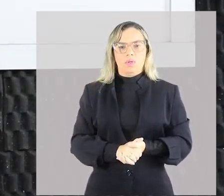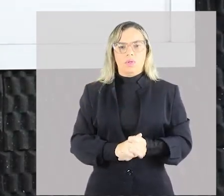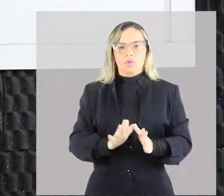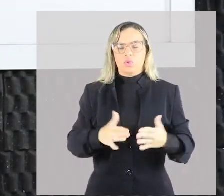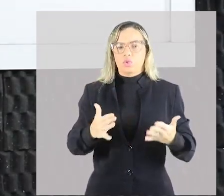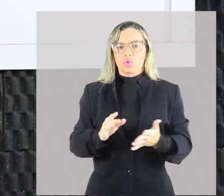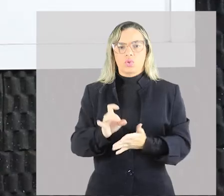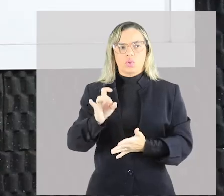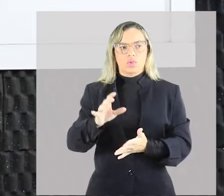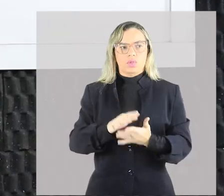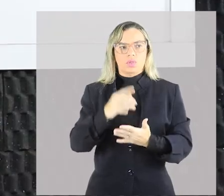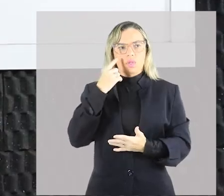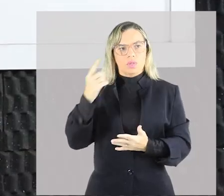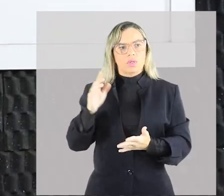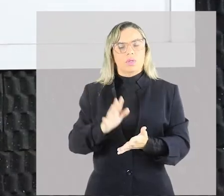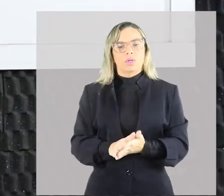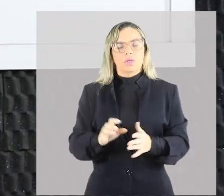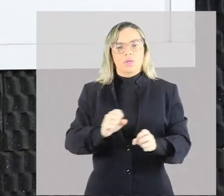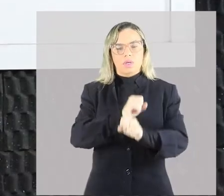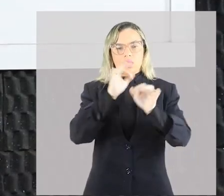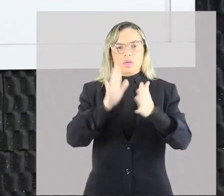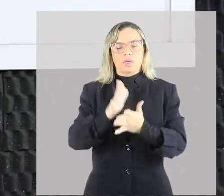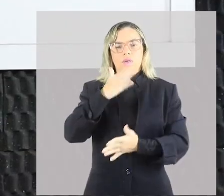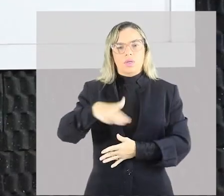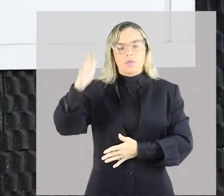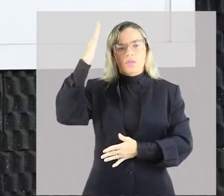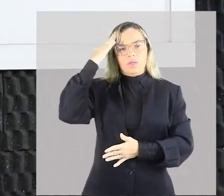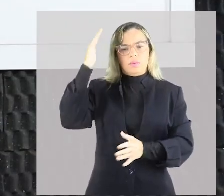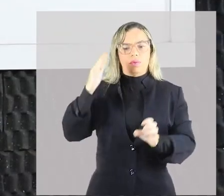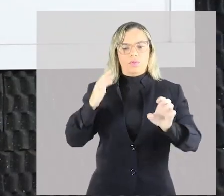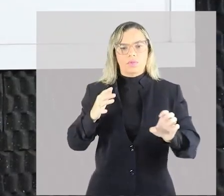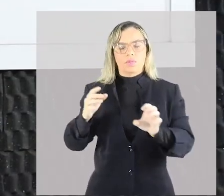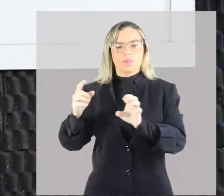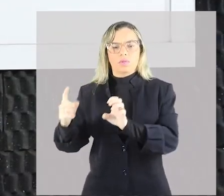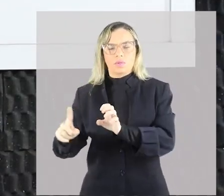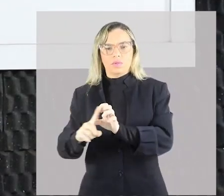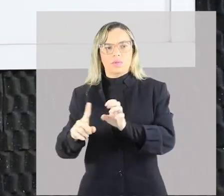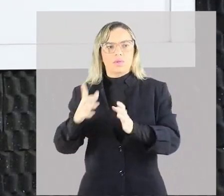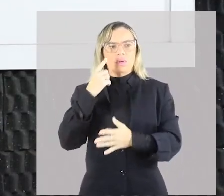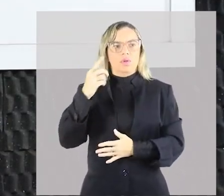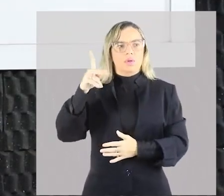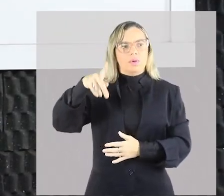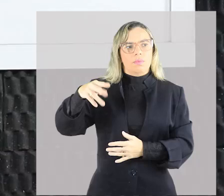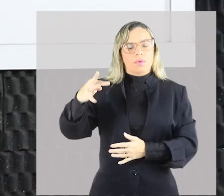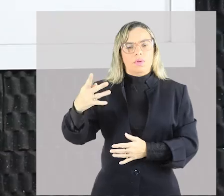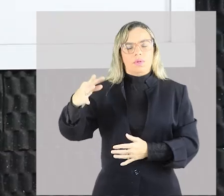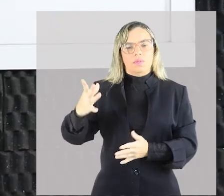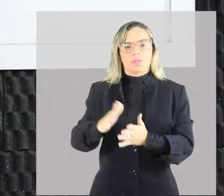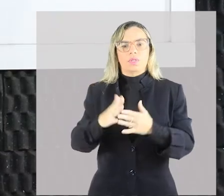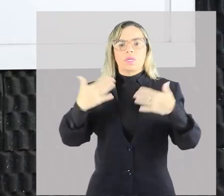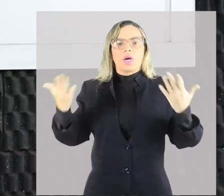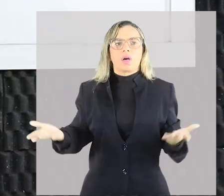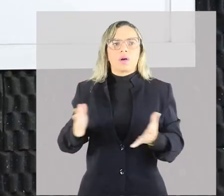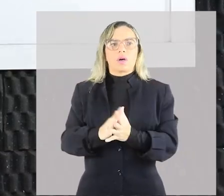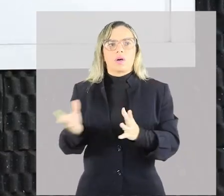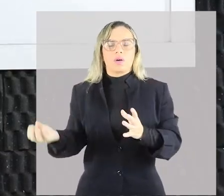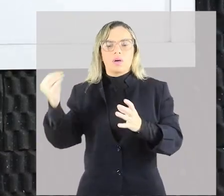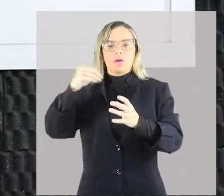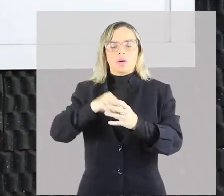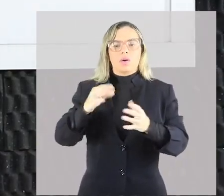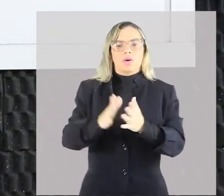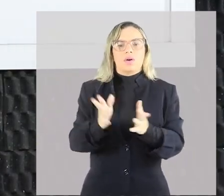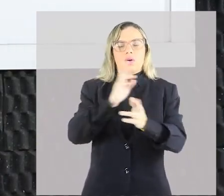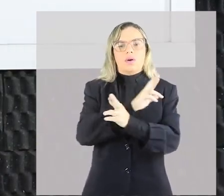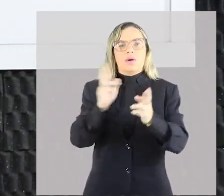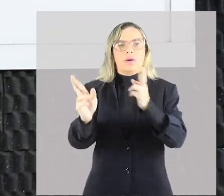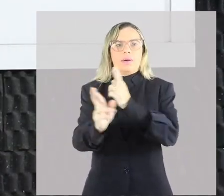de elemento. Beleza, professor, entendi a relação de pertinência. E essa relação de inclusão, professor? Quando é que eu uso a